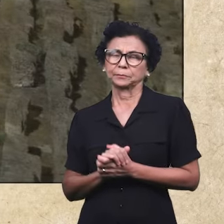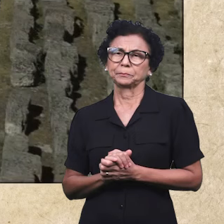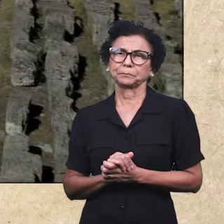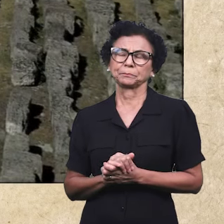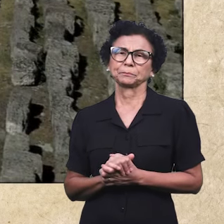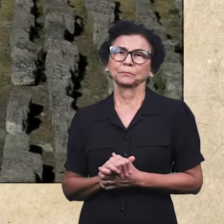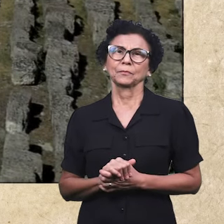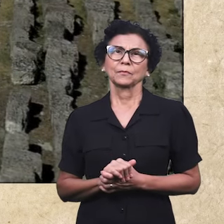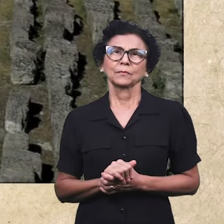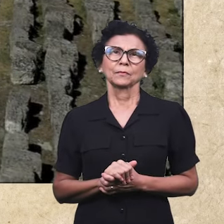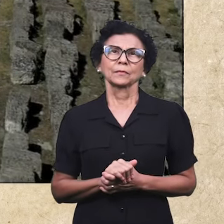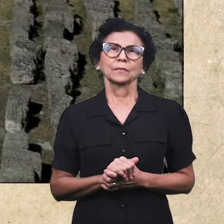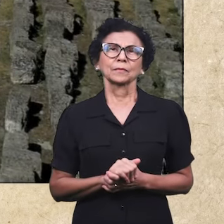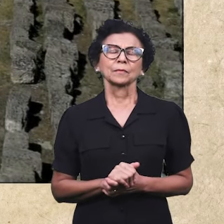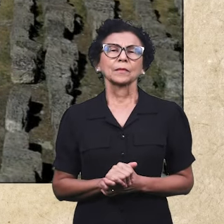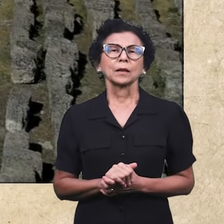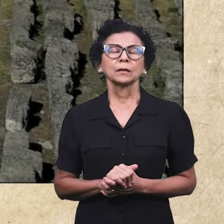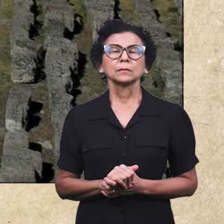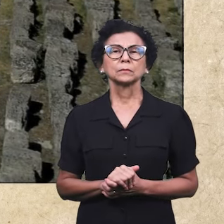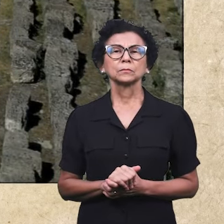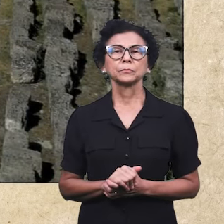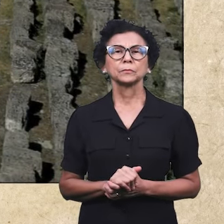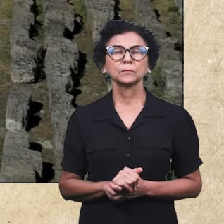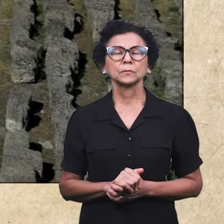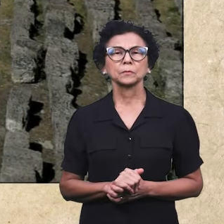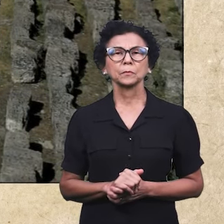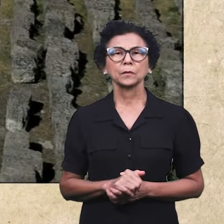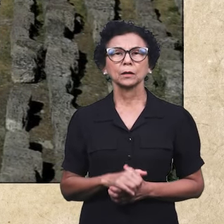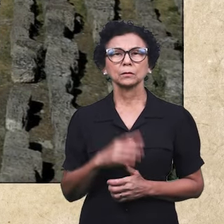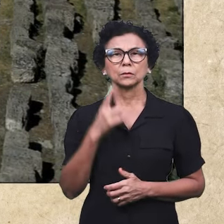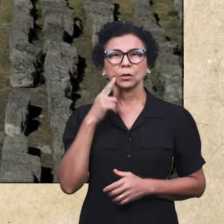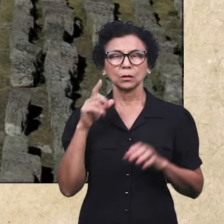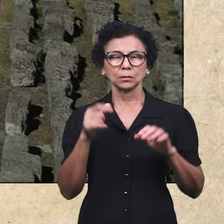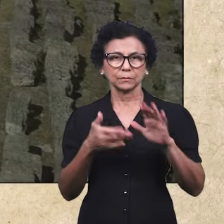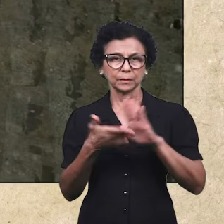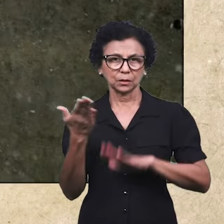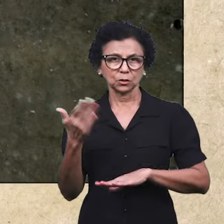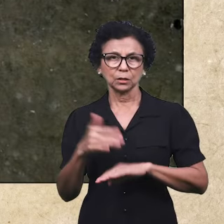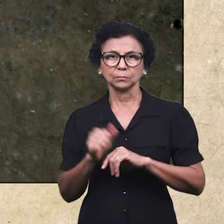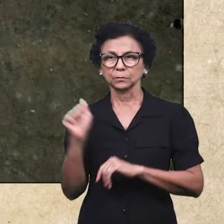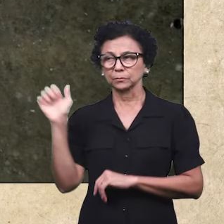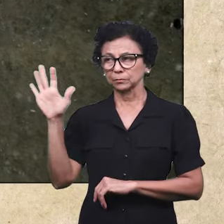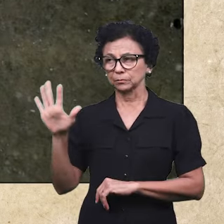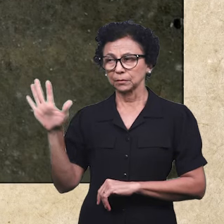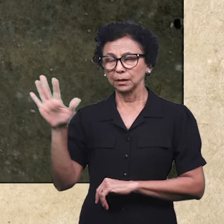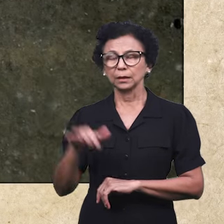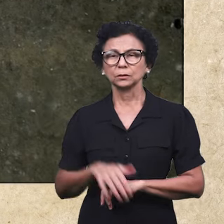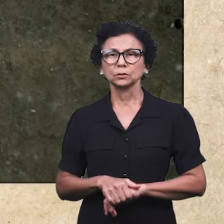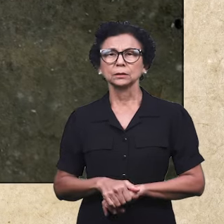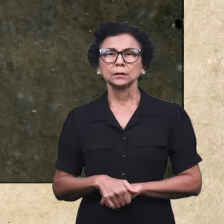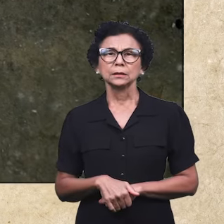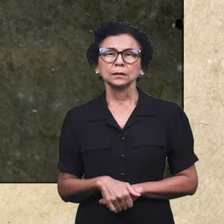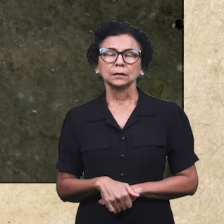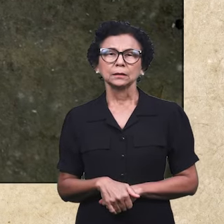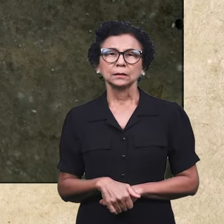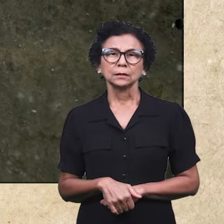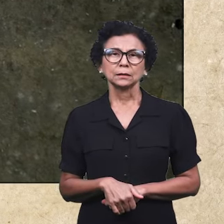símbolo numa pedra bem na frente de uma porta, vocês vão ver nas imagens aí, e nesse